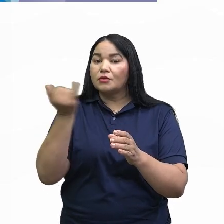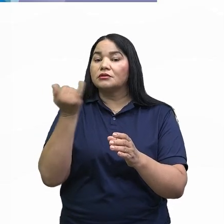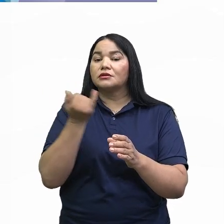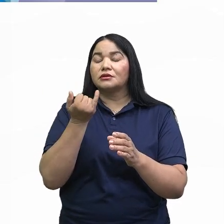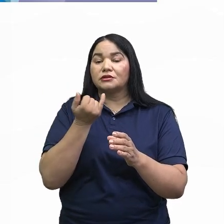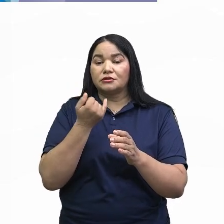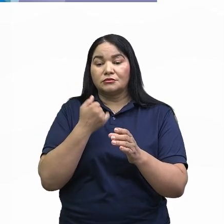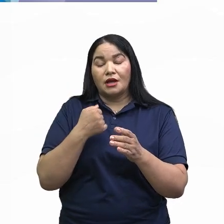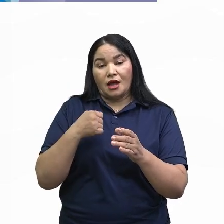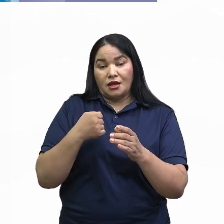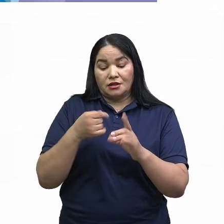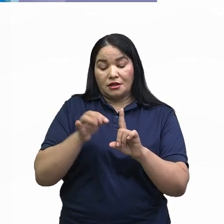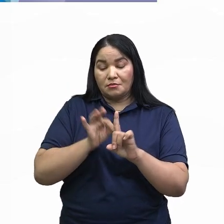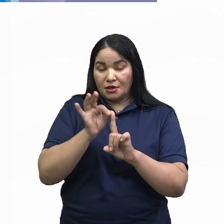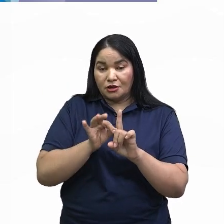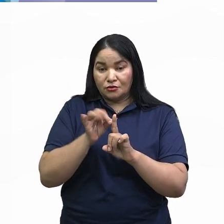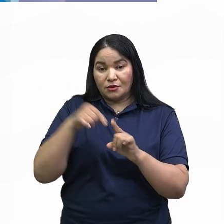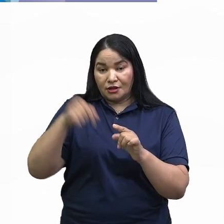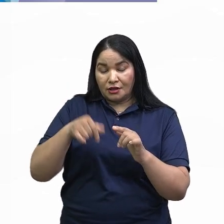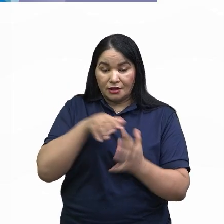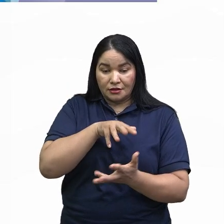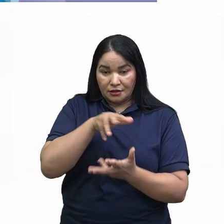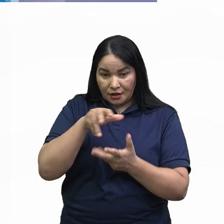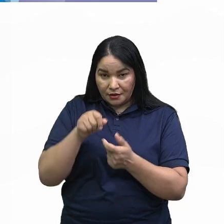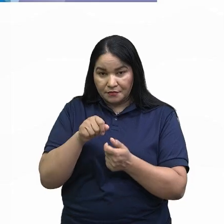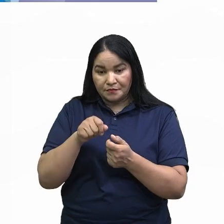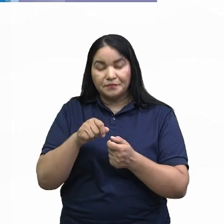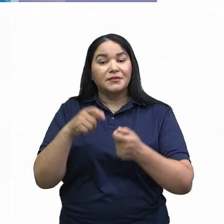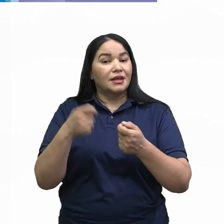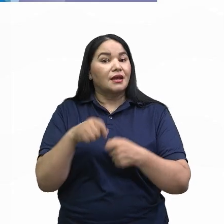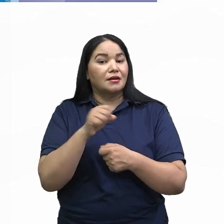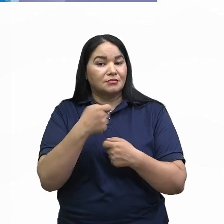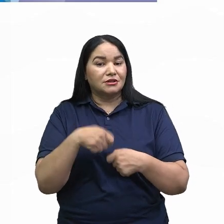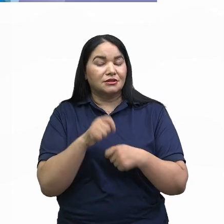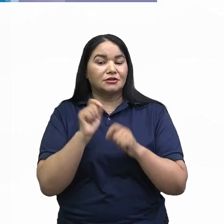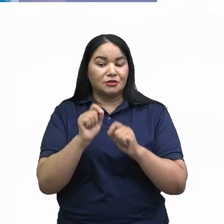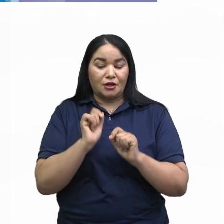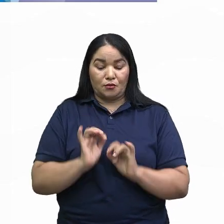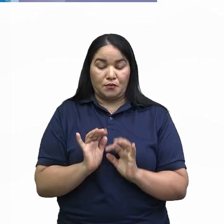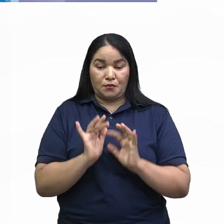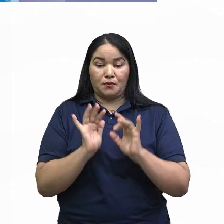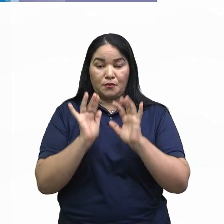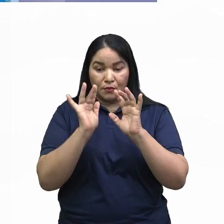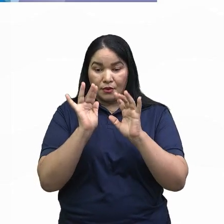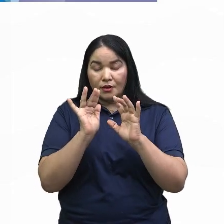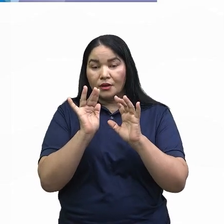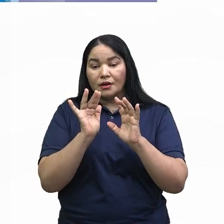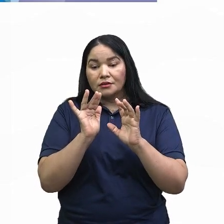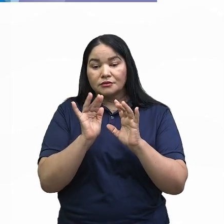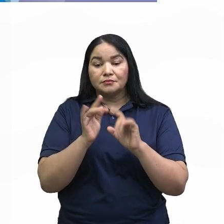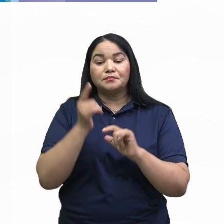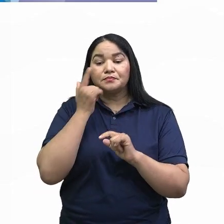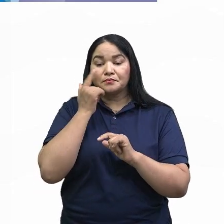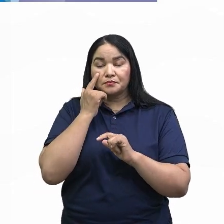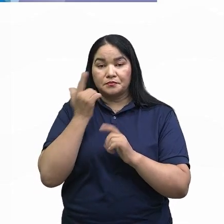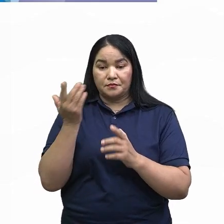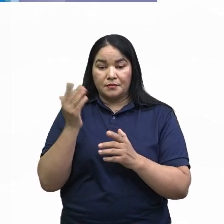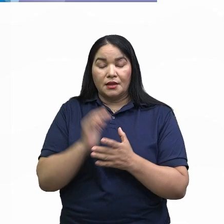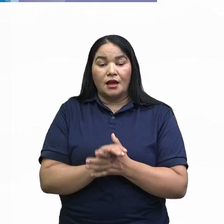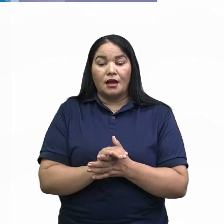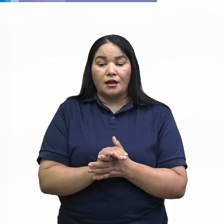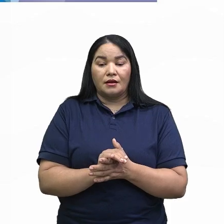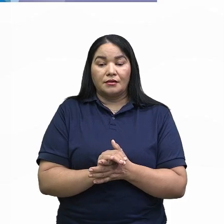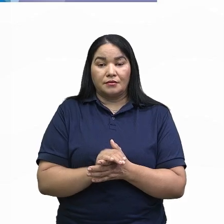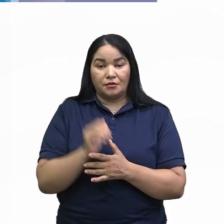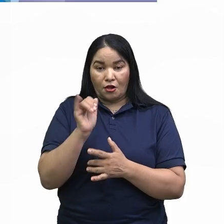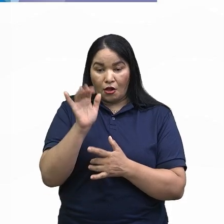a temperatura aqui da Terra. E para que aconteça o efeito estufa, é necessário que tenham gases do efeito estufa, né? Então, a gente observa